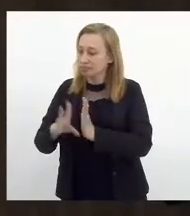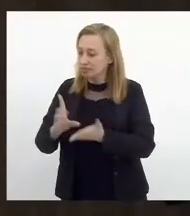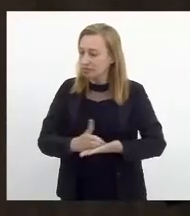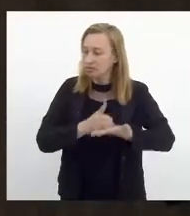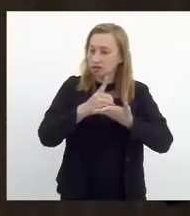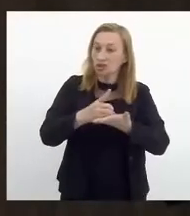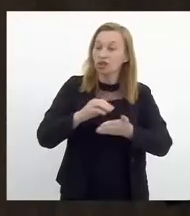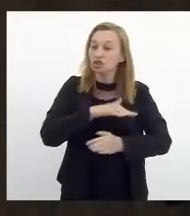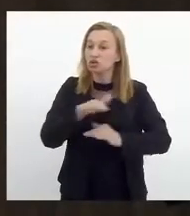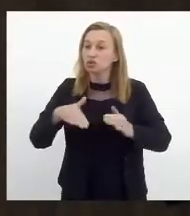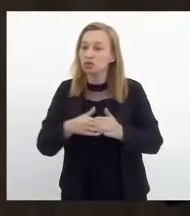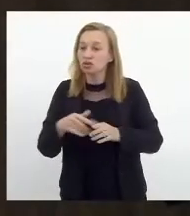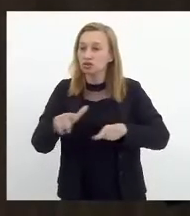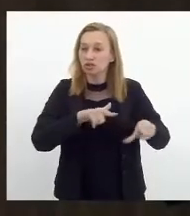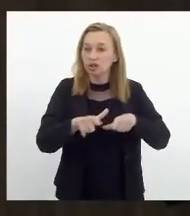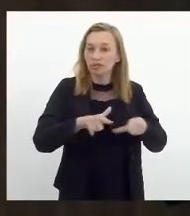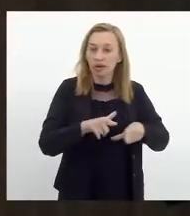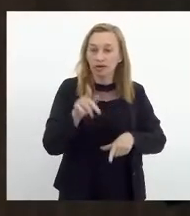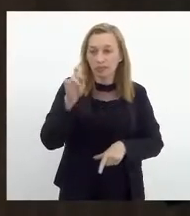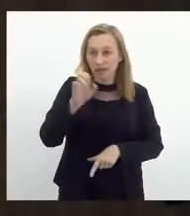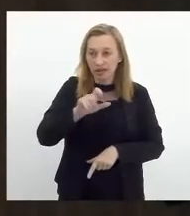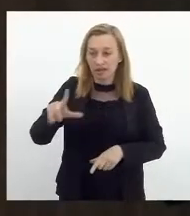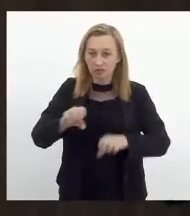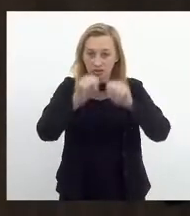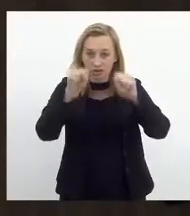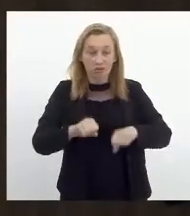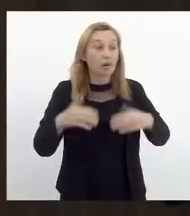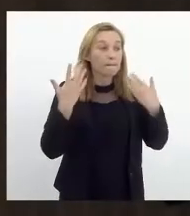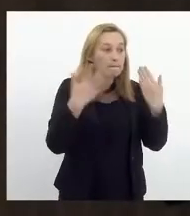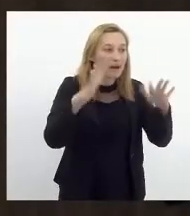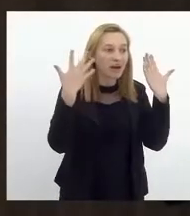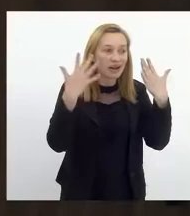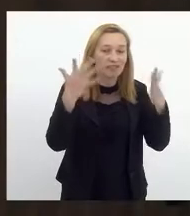que trabalham no sistema penal. Então, parabéns.